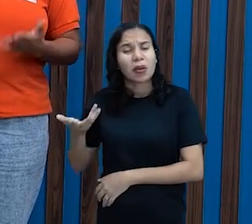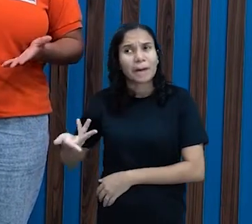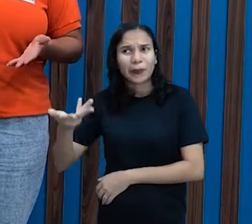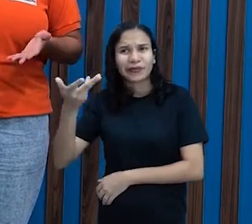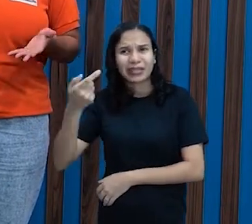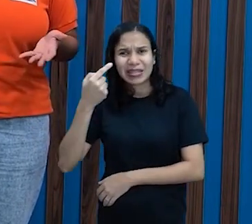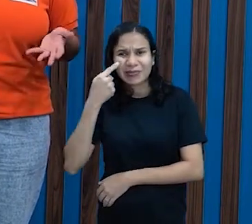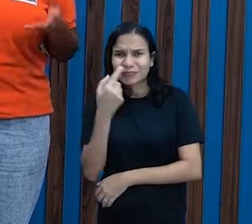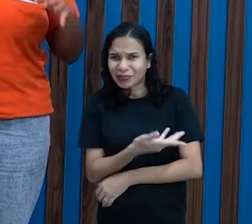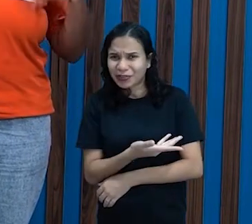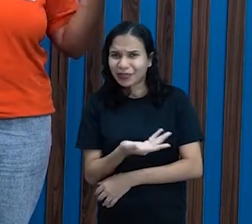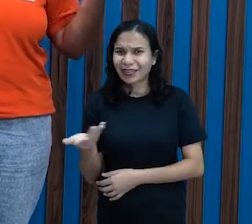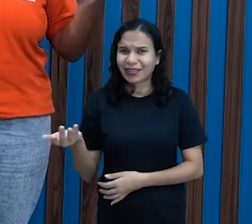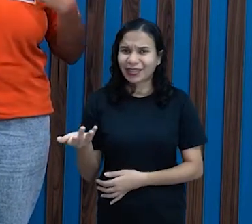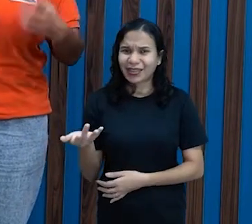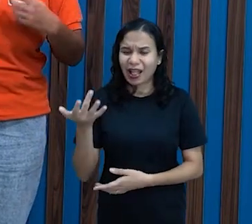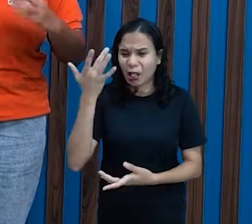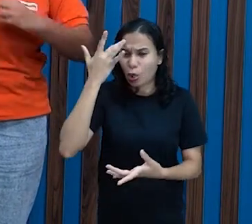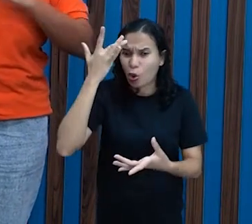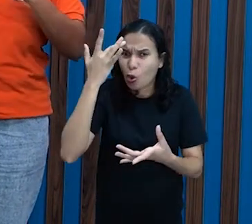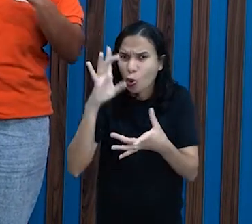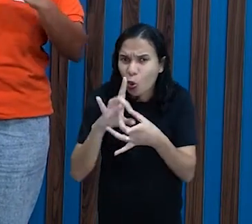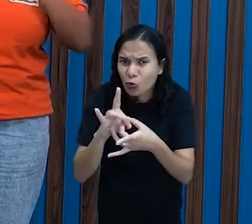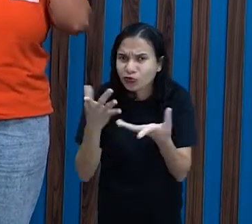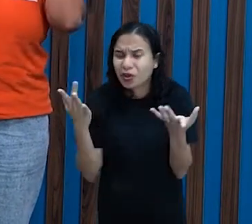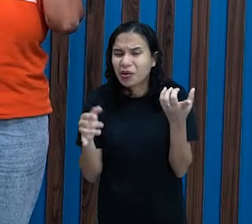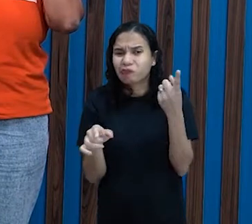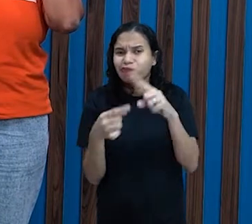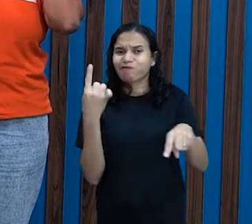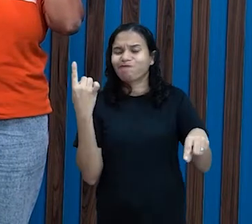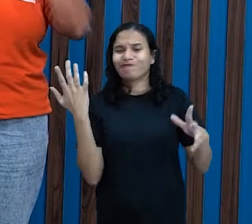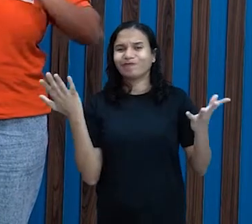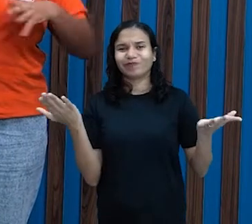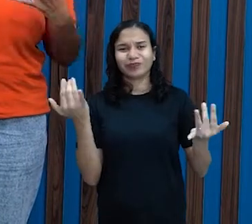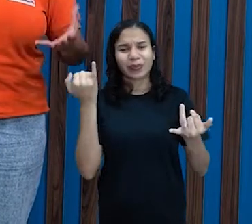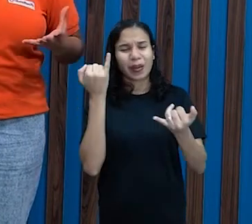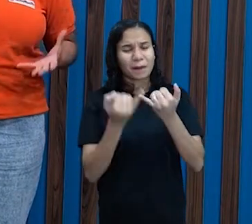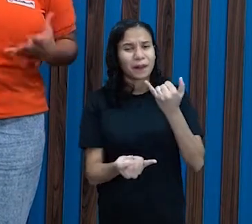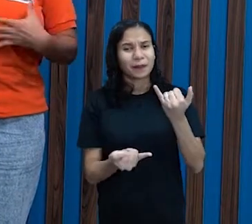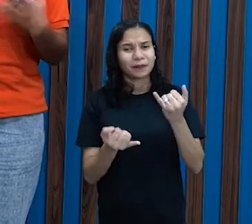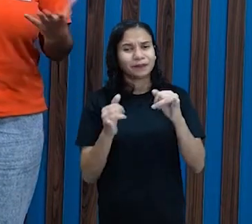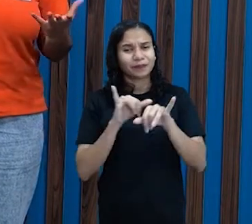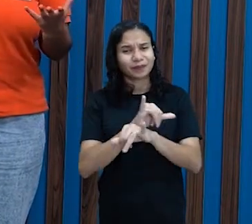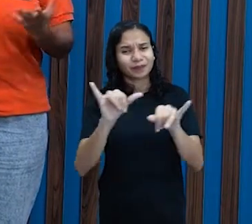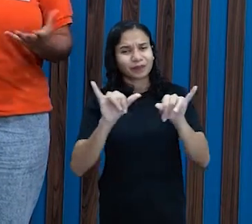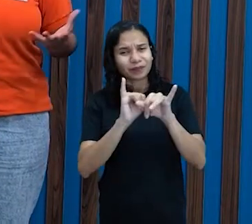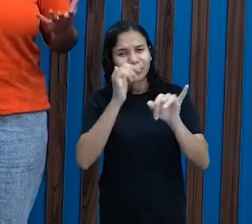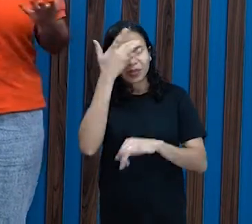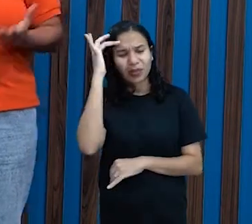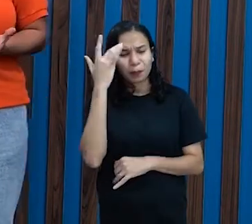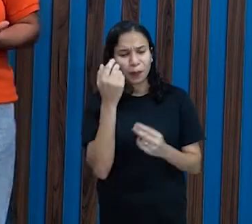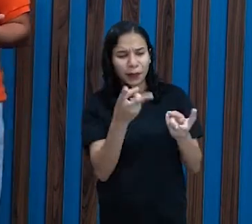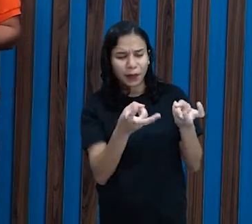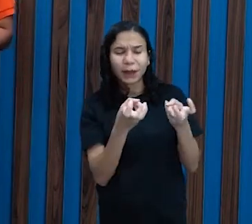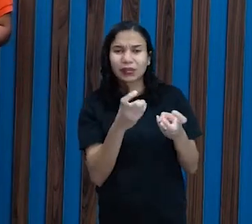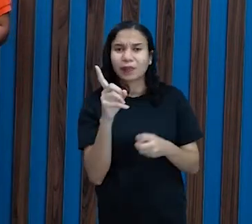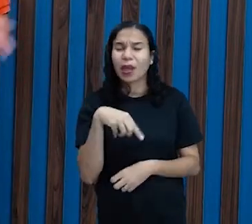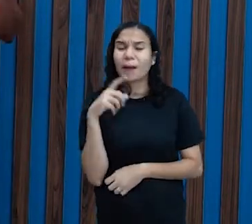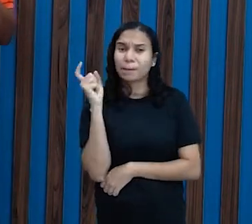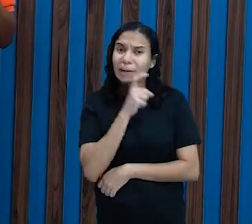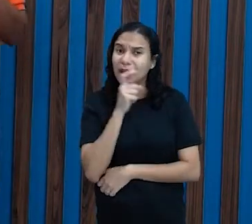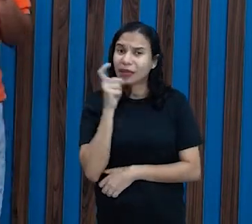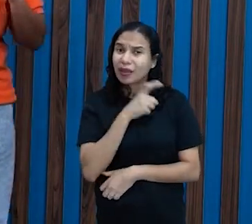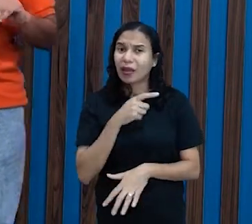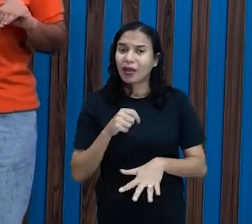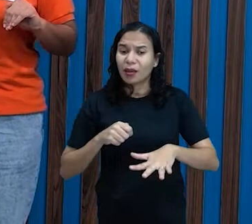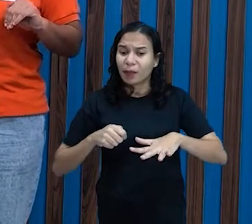por isso? É bem assim, né? Parece... É uma notícia que você claramente percebe que é uma fake news, ou